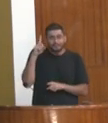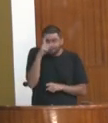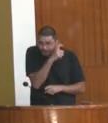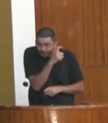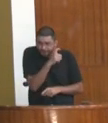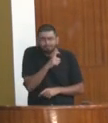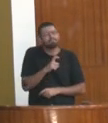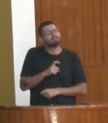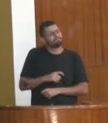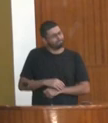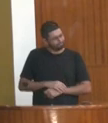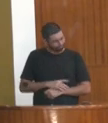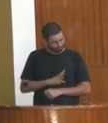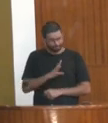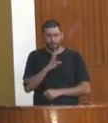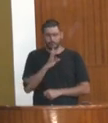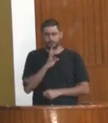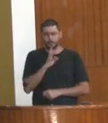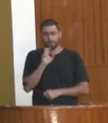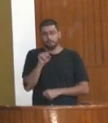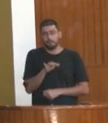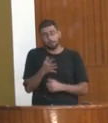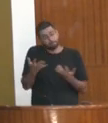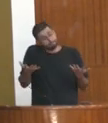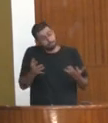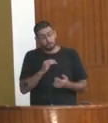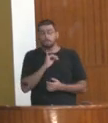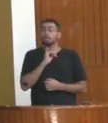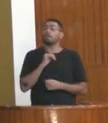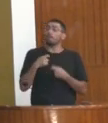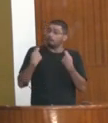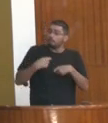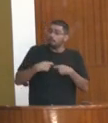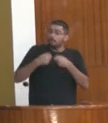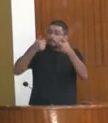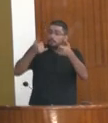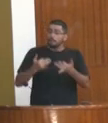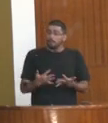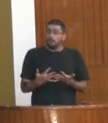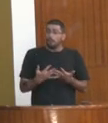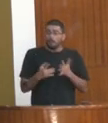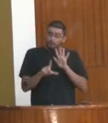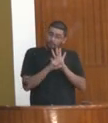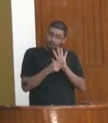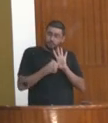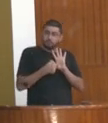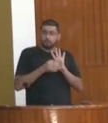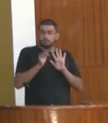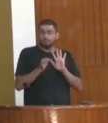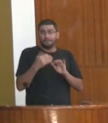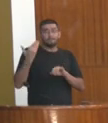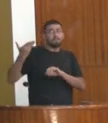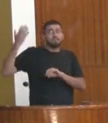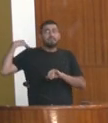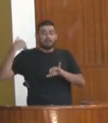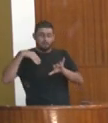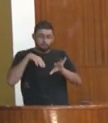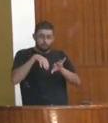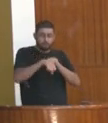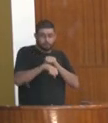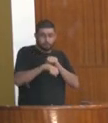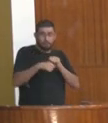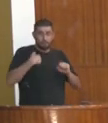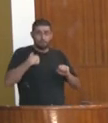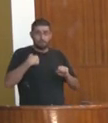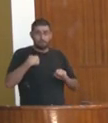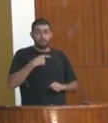conheço que passa. Mas, infelizmente, eu também tenho que falar o aspecto legal, porque quando eu me formei, eu jurei